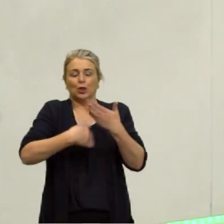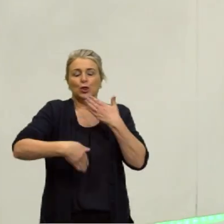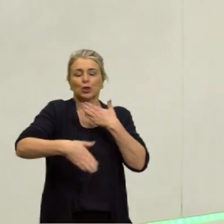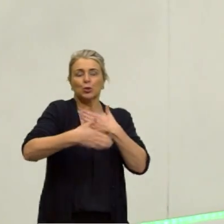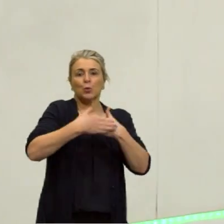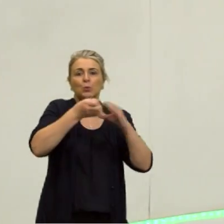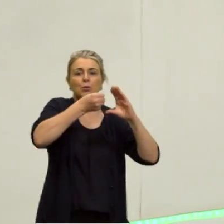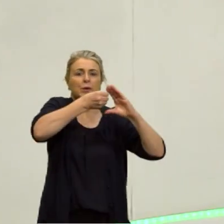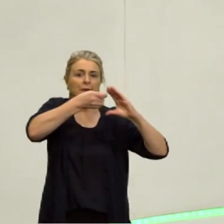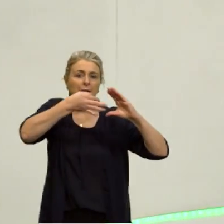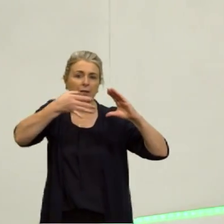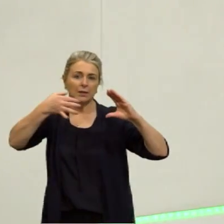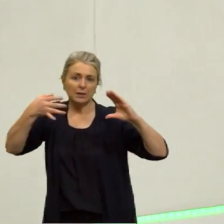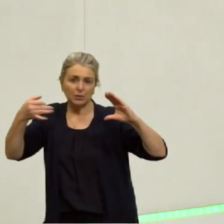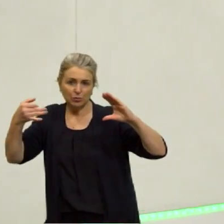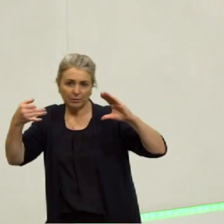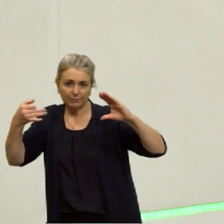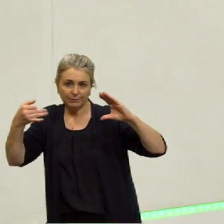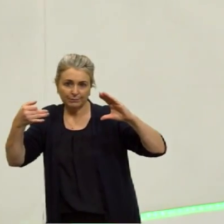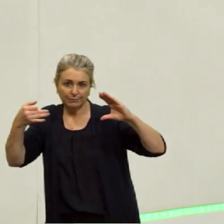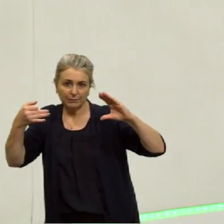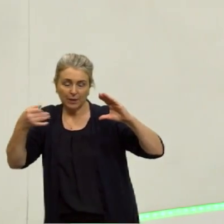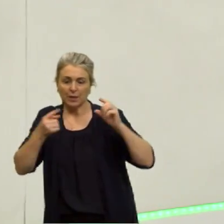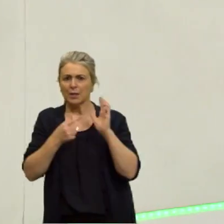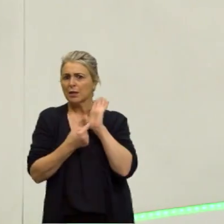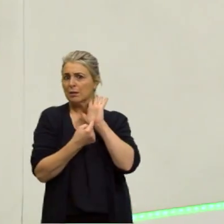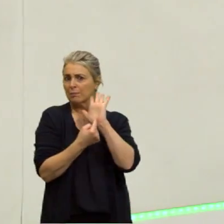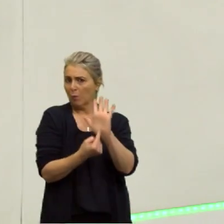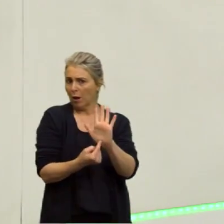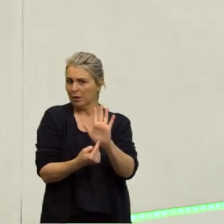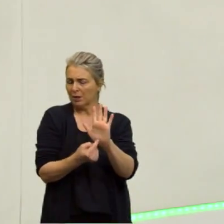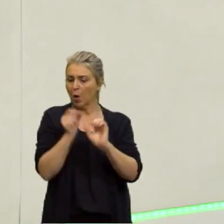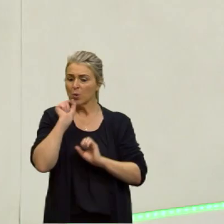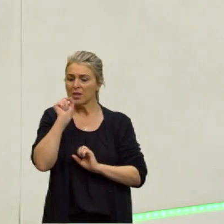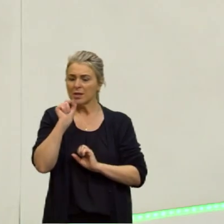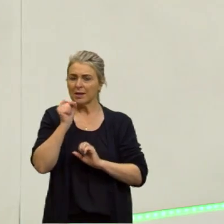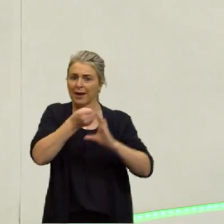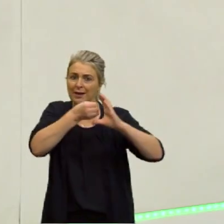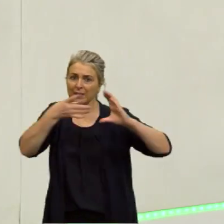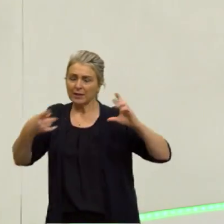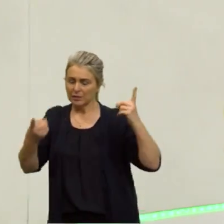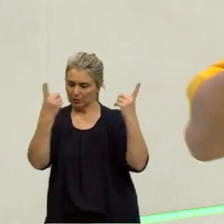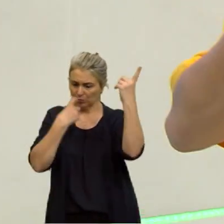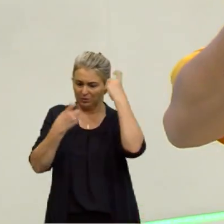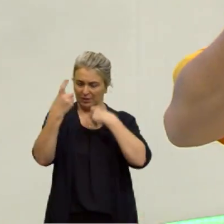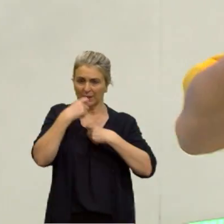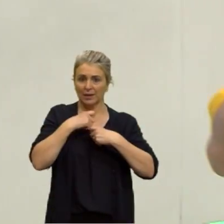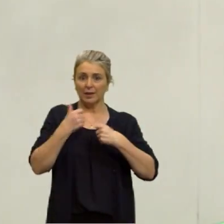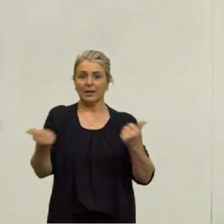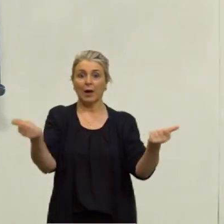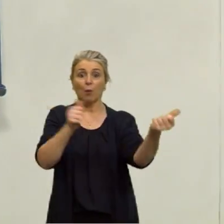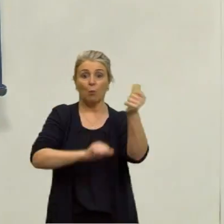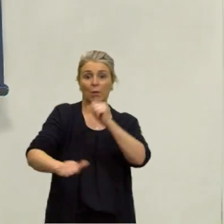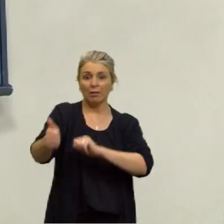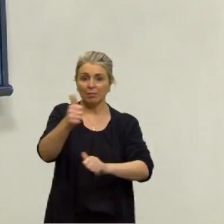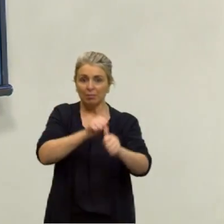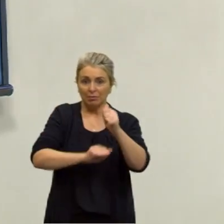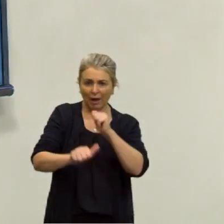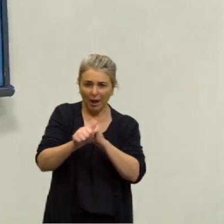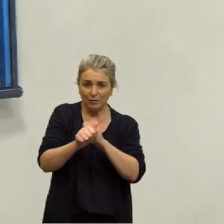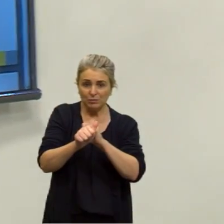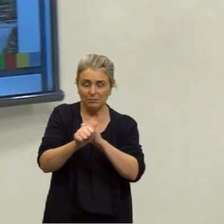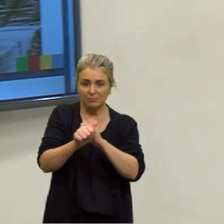caracteristica tudo aquilo que determina o que que é um ser que não te dar uma qualidade aquilo que dá um defeito